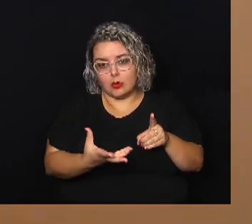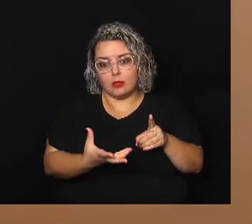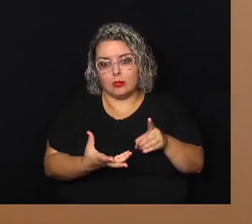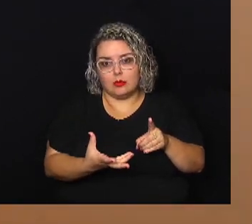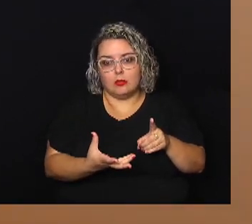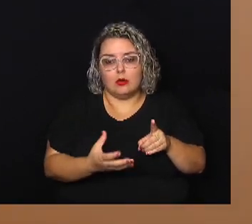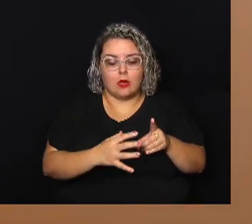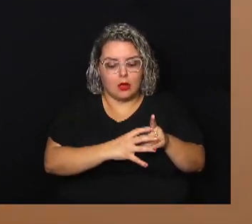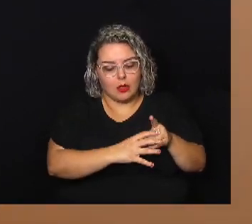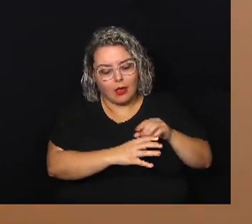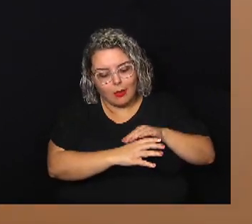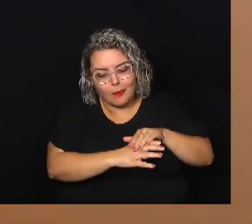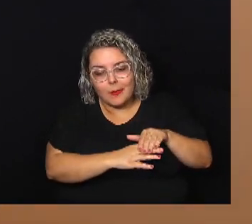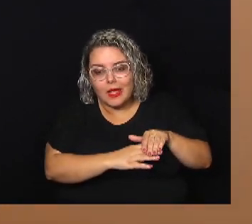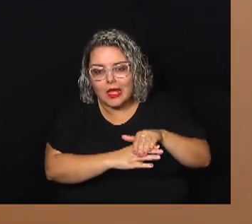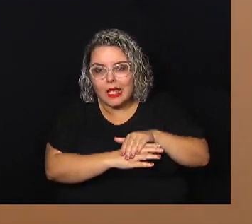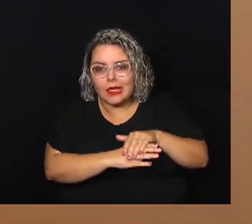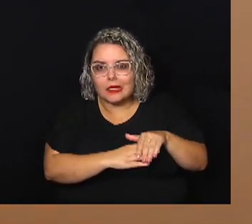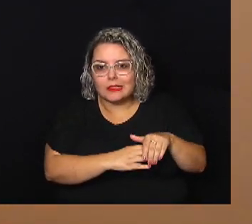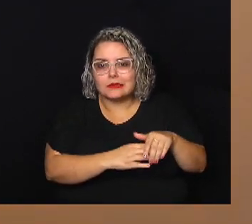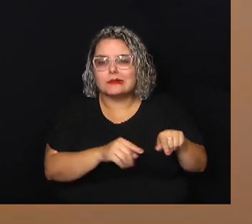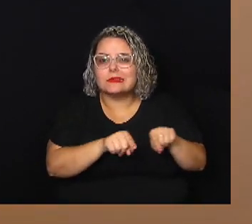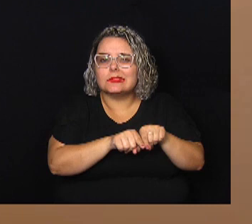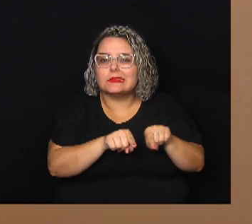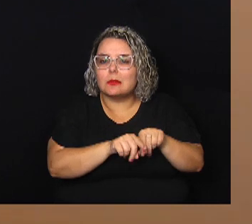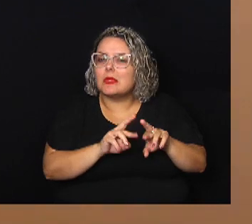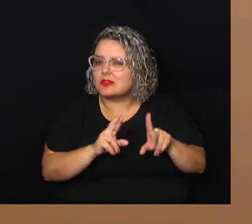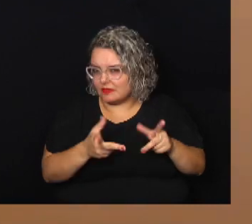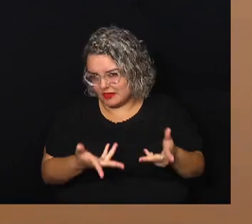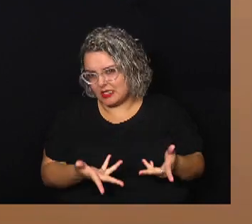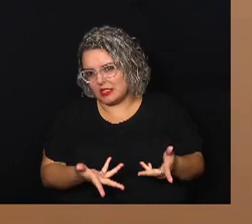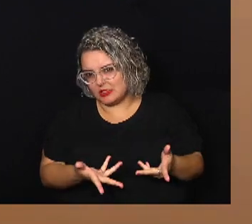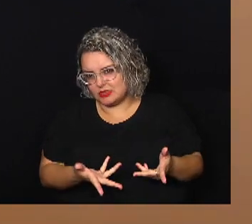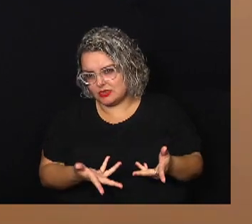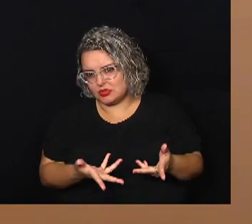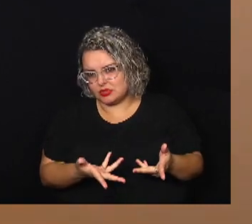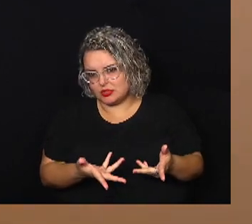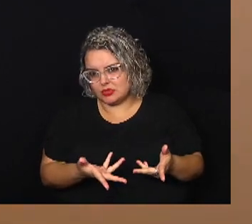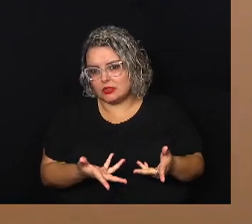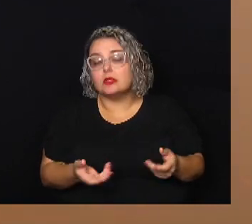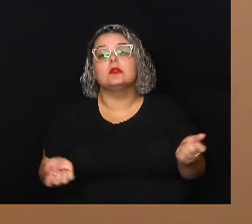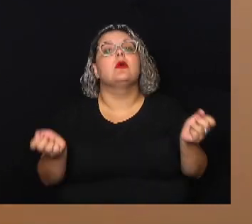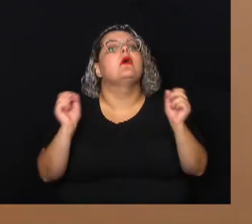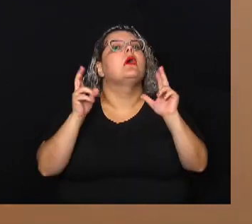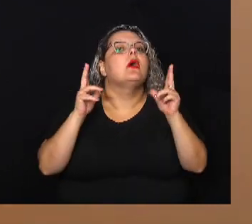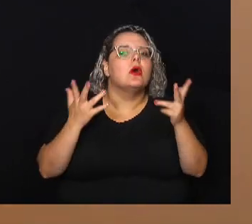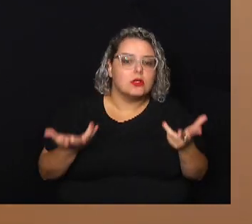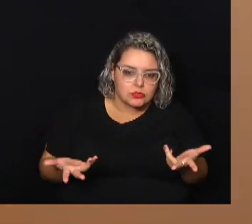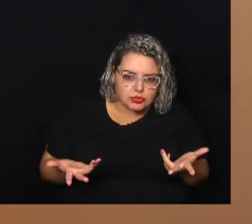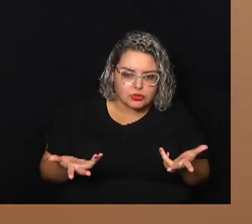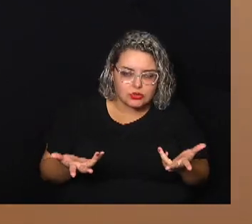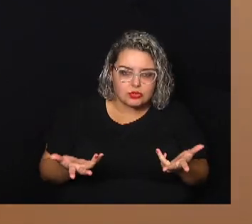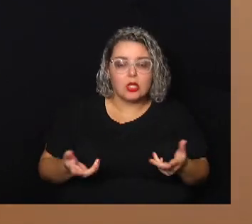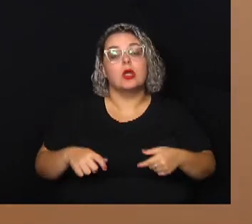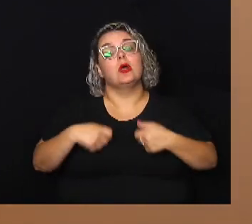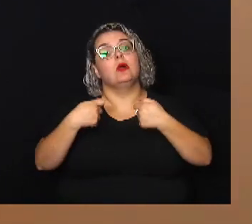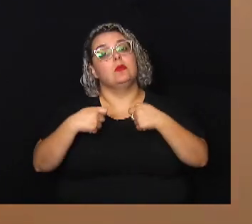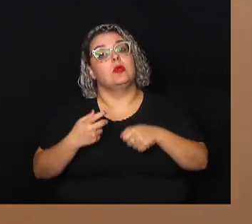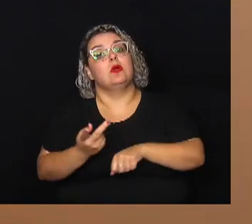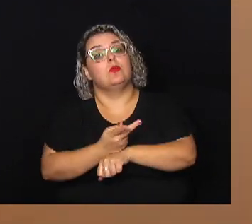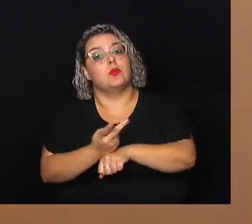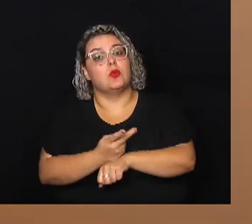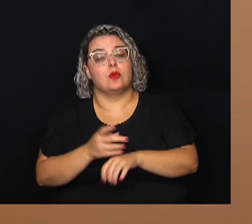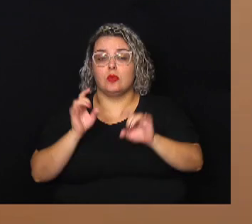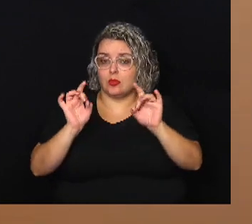pele do testículo ficou também de um aspecto diferente. São sinais de alarme, onde você precisa procurar o